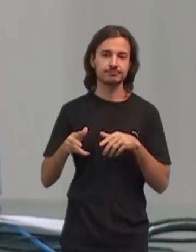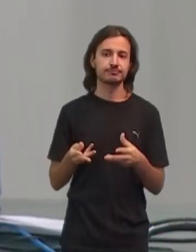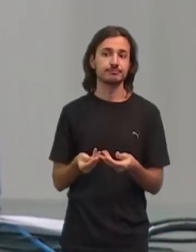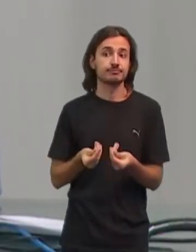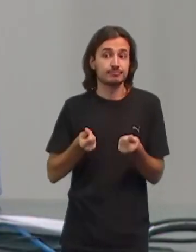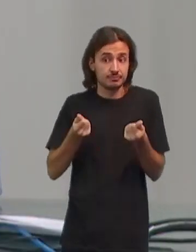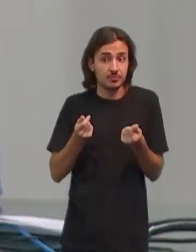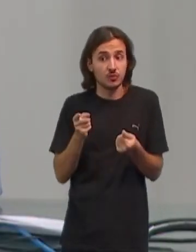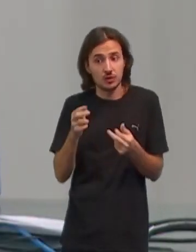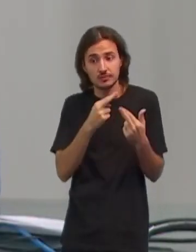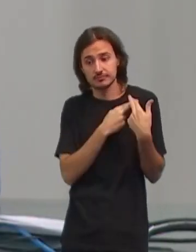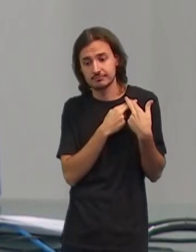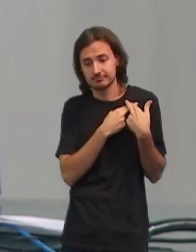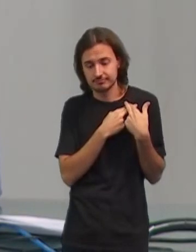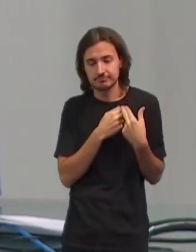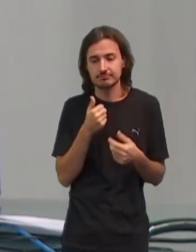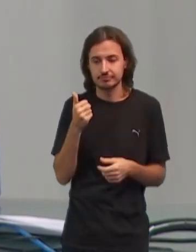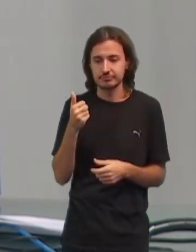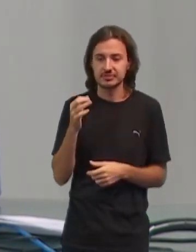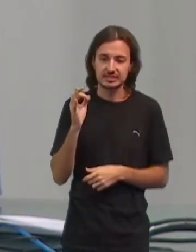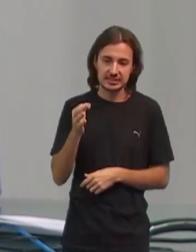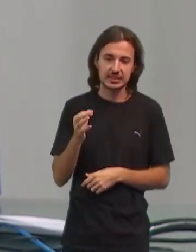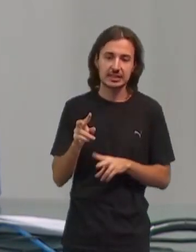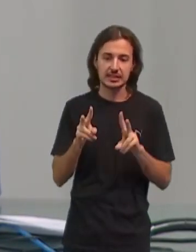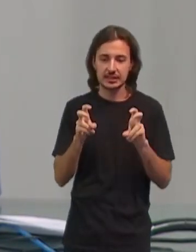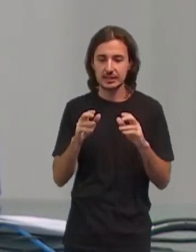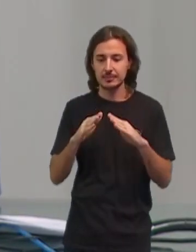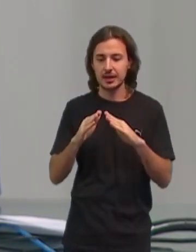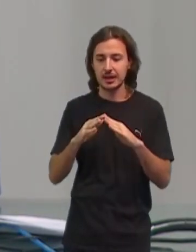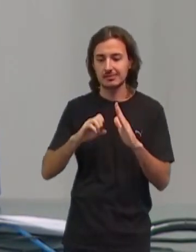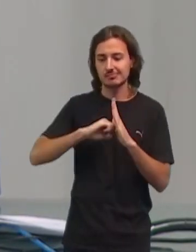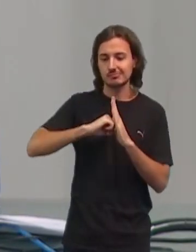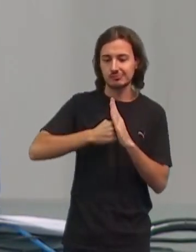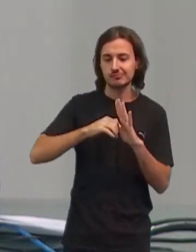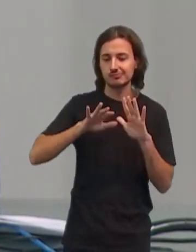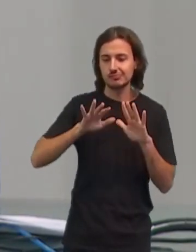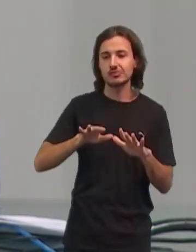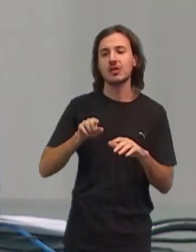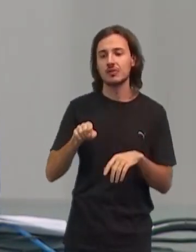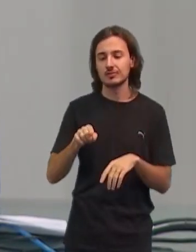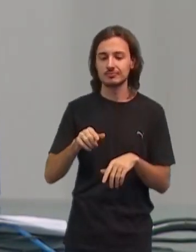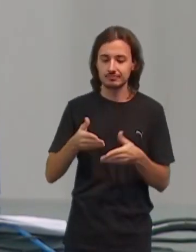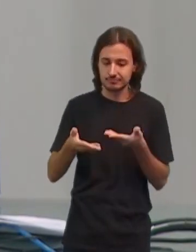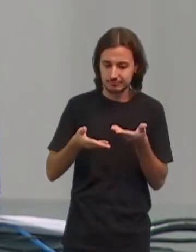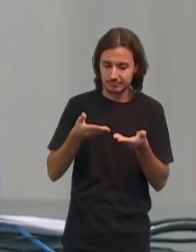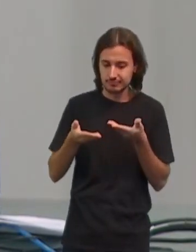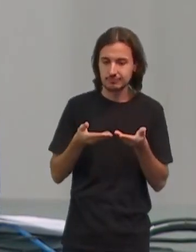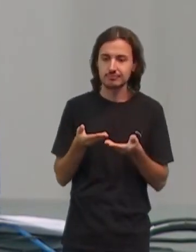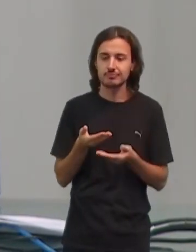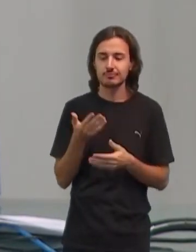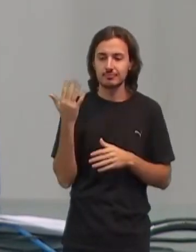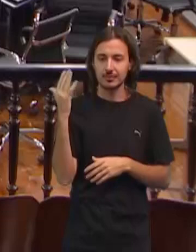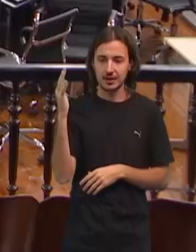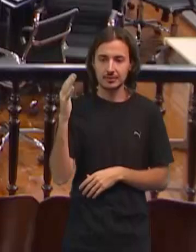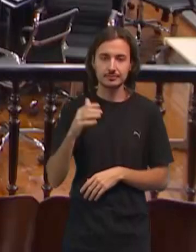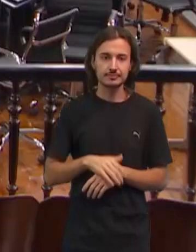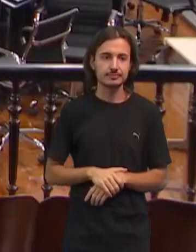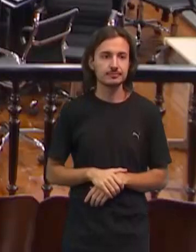parte aí de imóveis tombados e tantos outros interesses da nossa cidade. Parabéns, vereador João Wagner. Pela ordem, vereador Wagner de